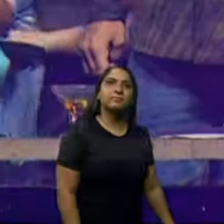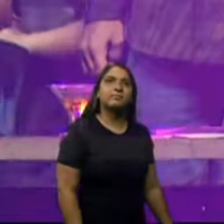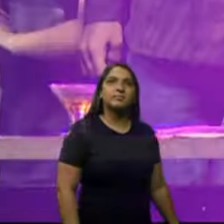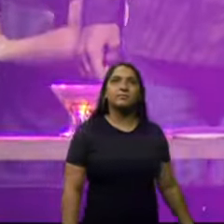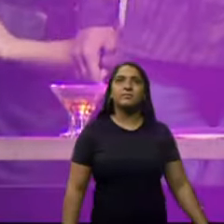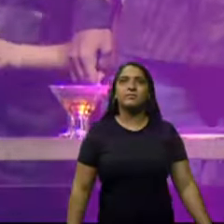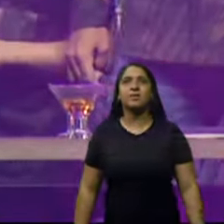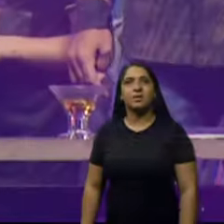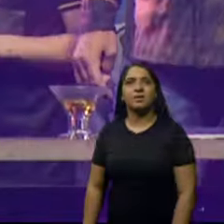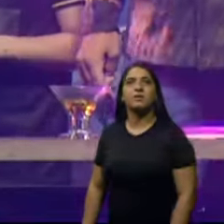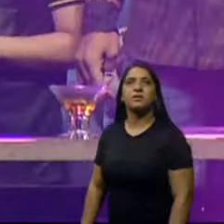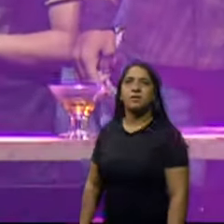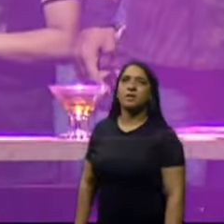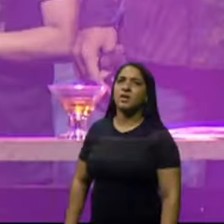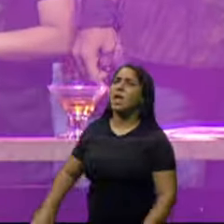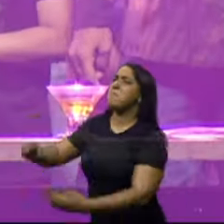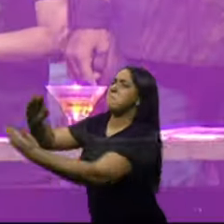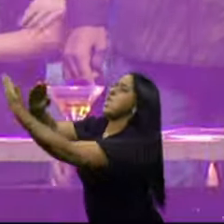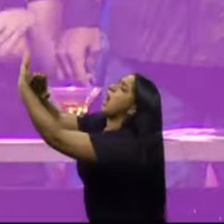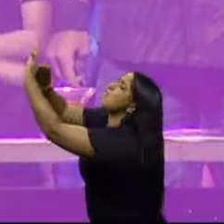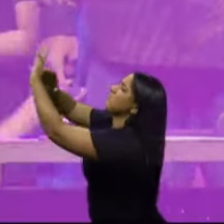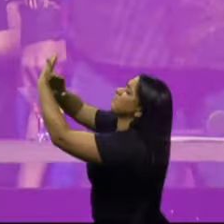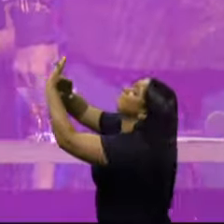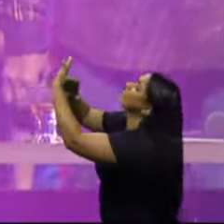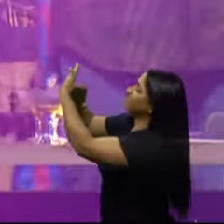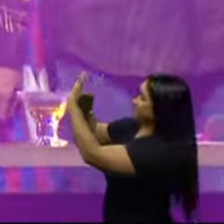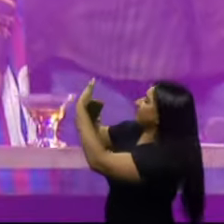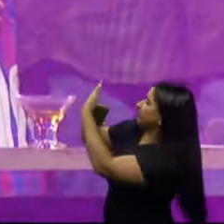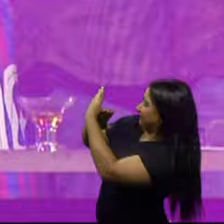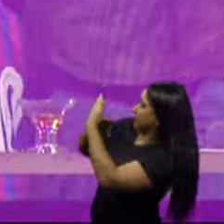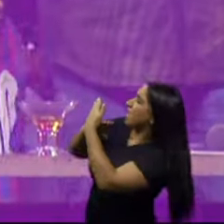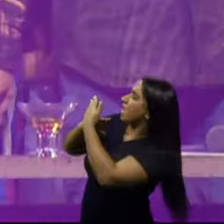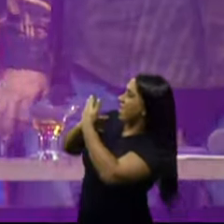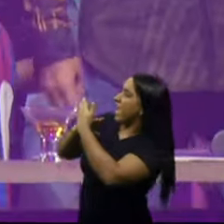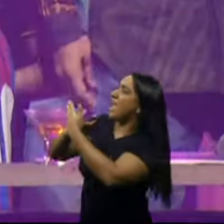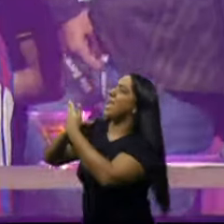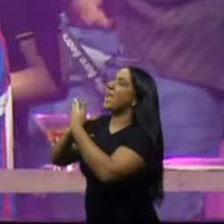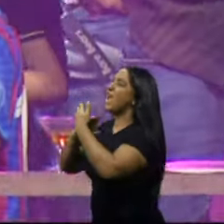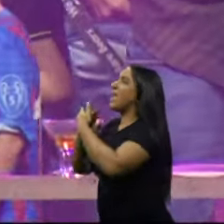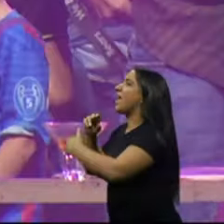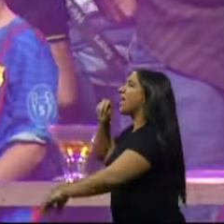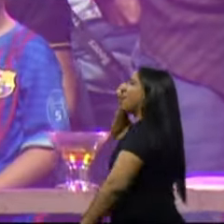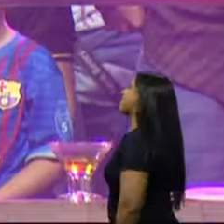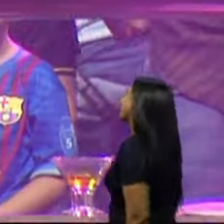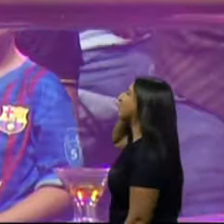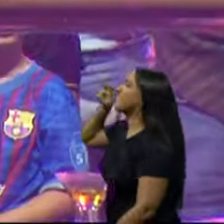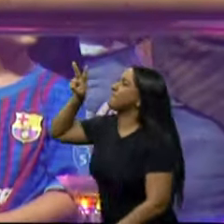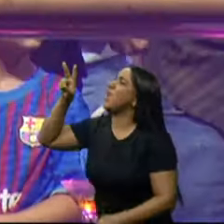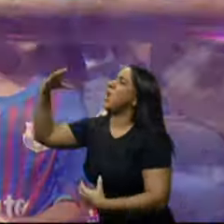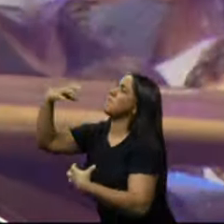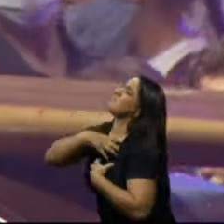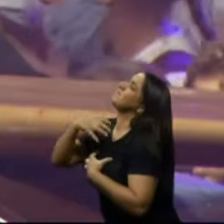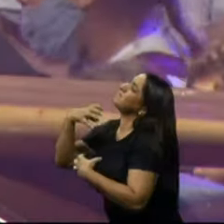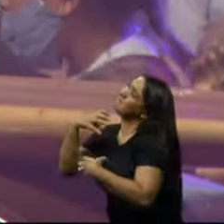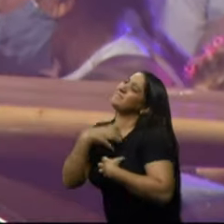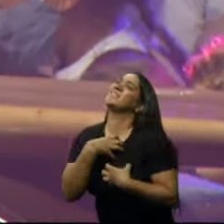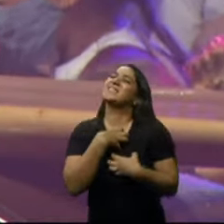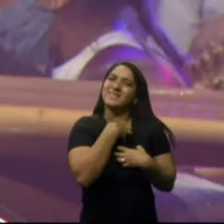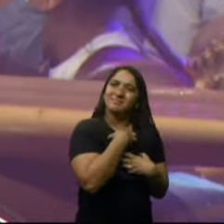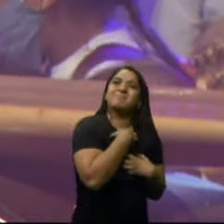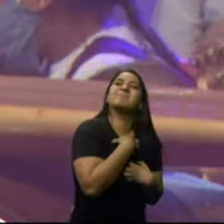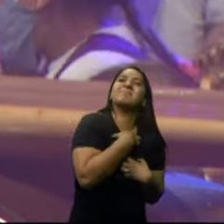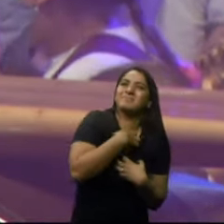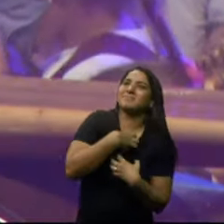bolo do alto eu te vejo de salto